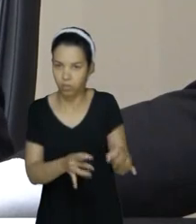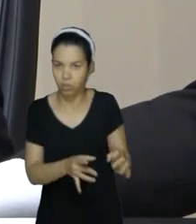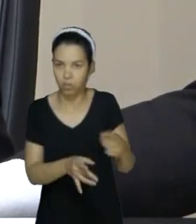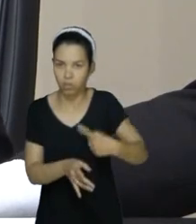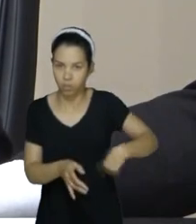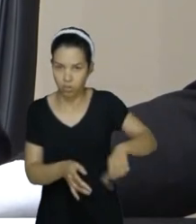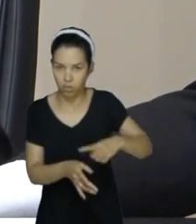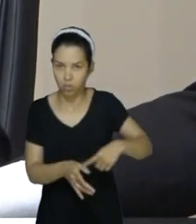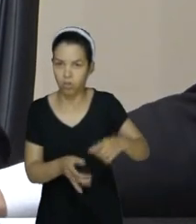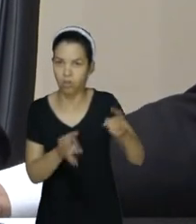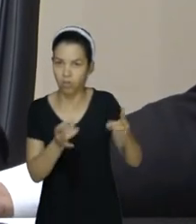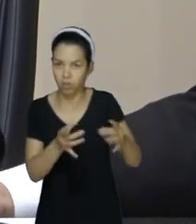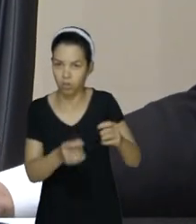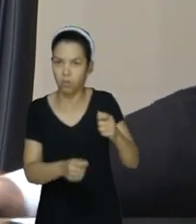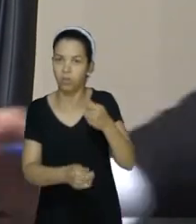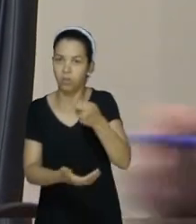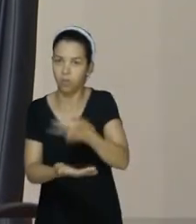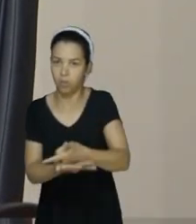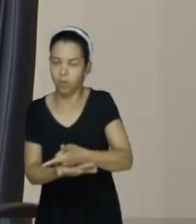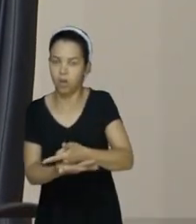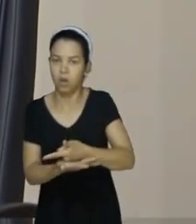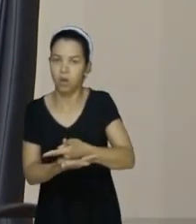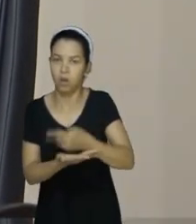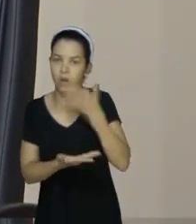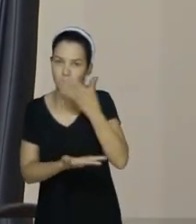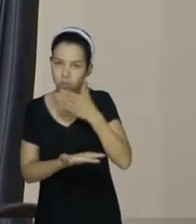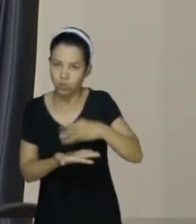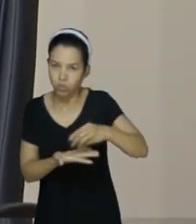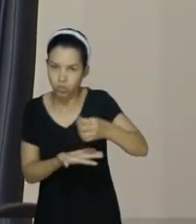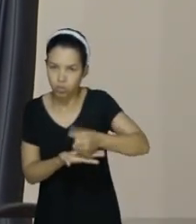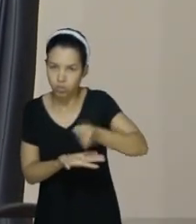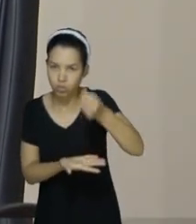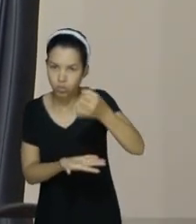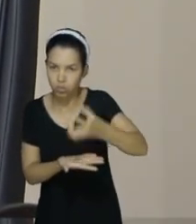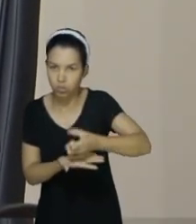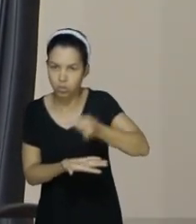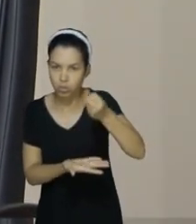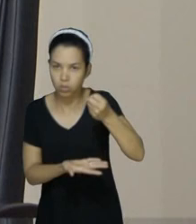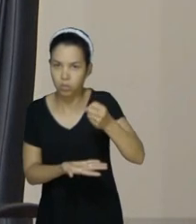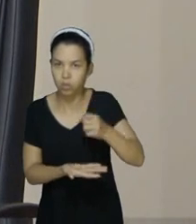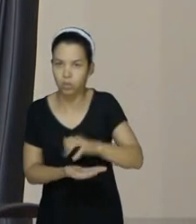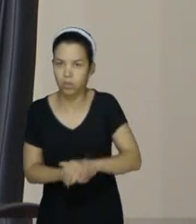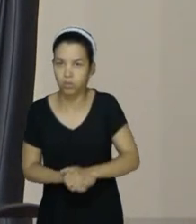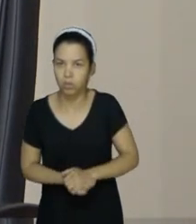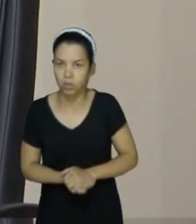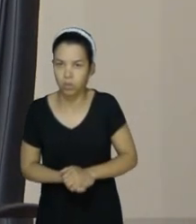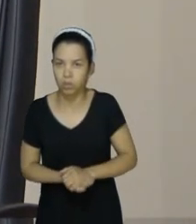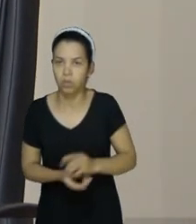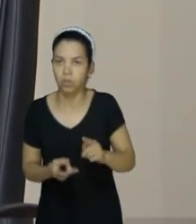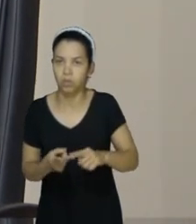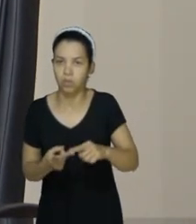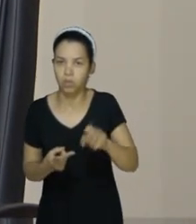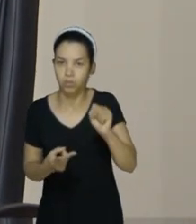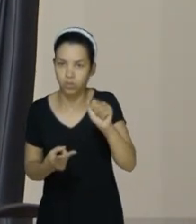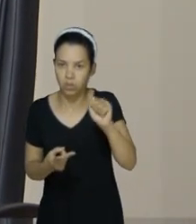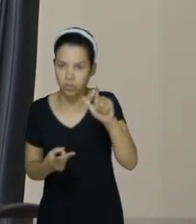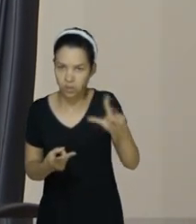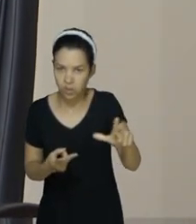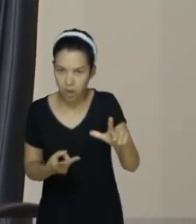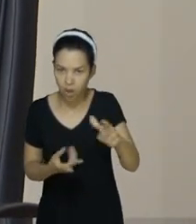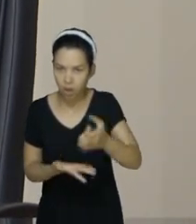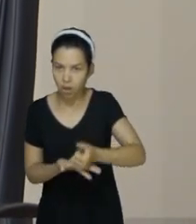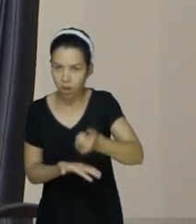produtos desses para poder comprar o açúcar, para poder comprar para poder comprar o sal, para poder